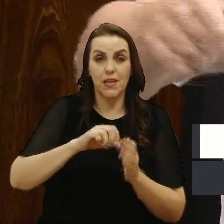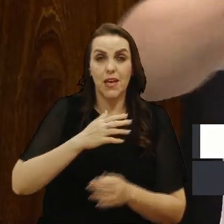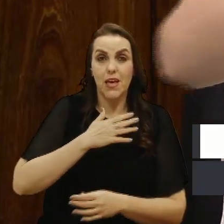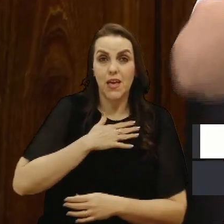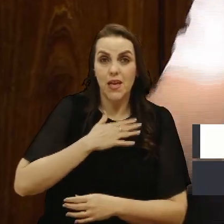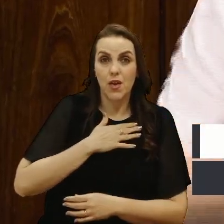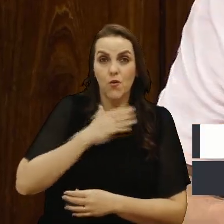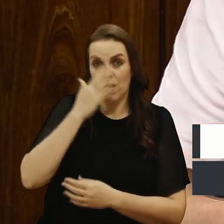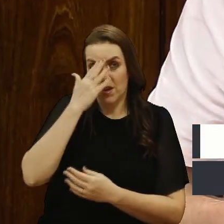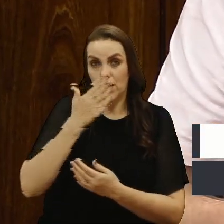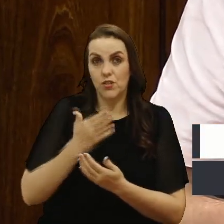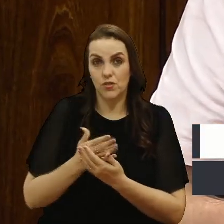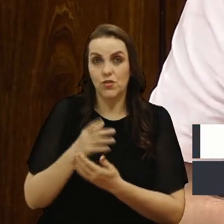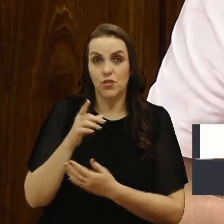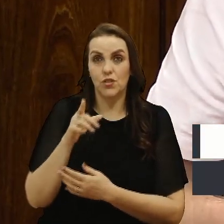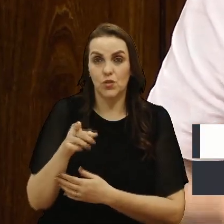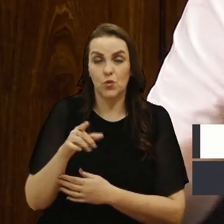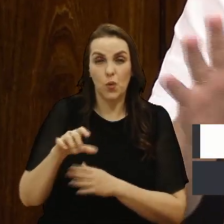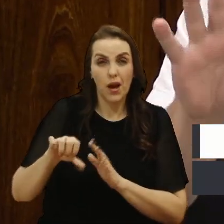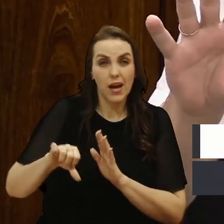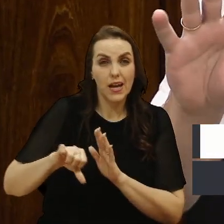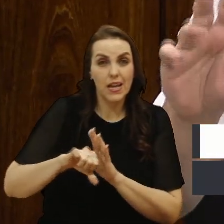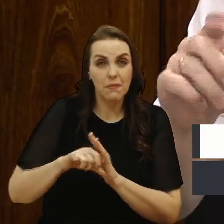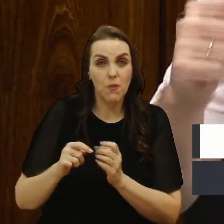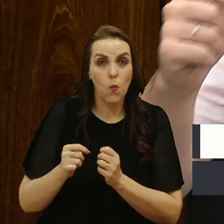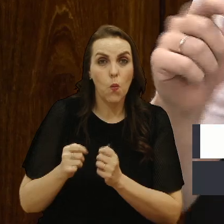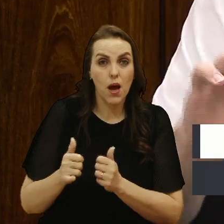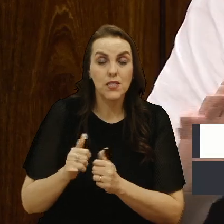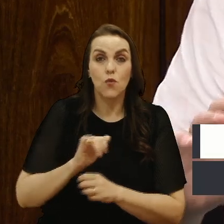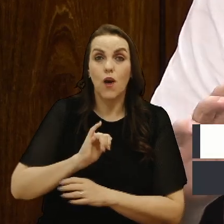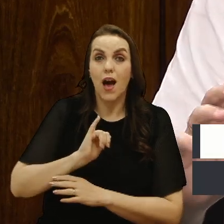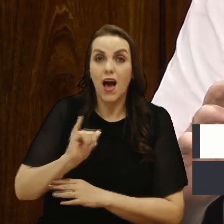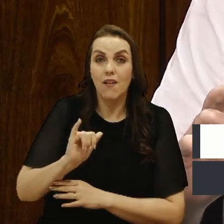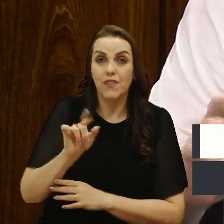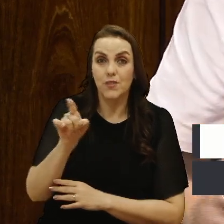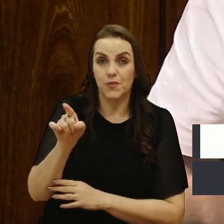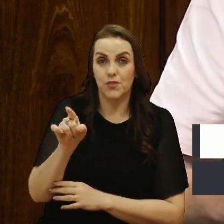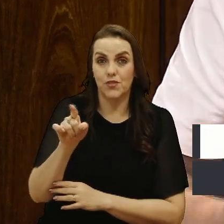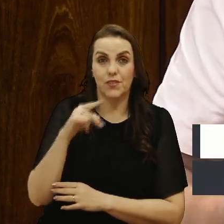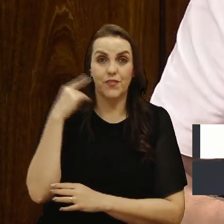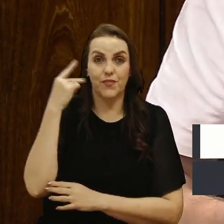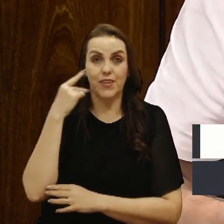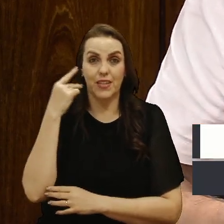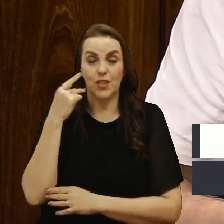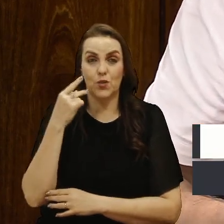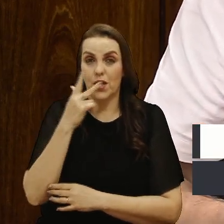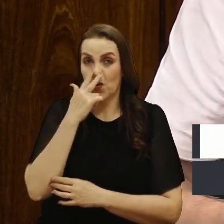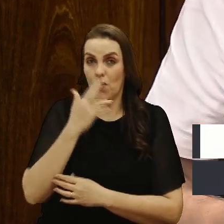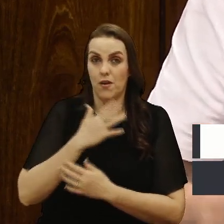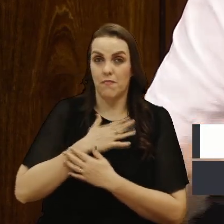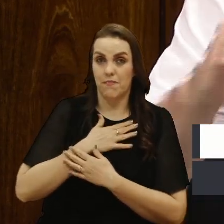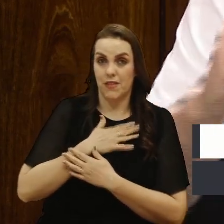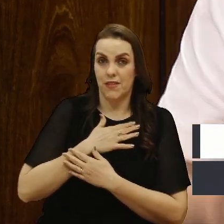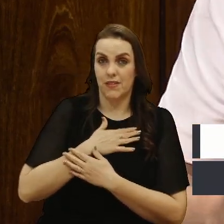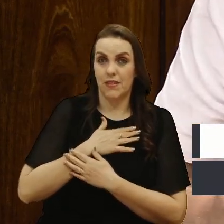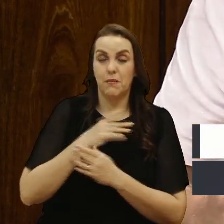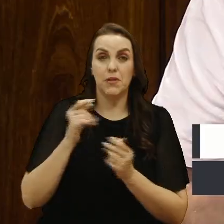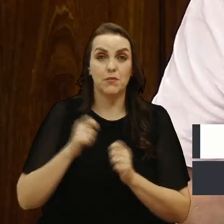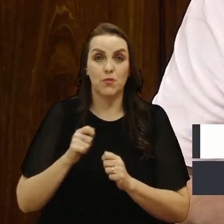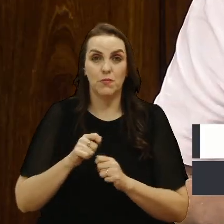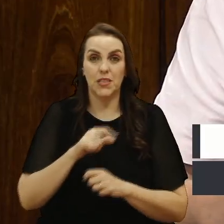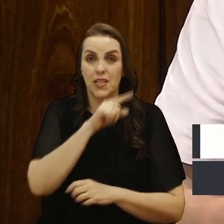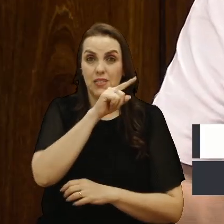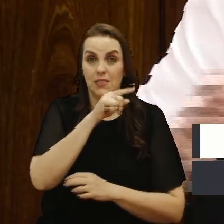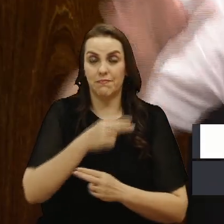faço? Imediatamente vou lá e advirto o senhor. Porque entendo que o senhor é vereador tanto quanto eu. Agora, o poder de censura